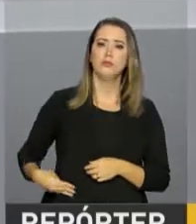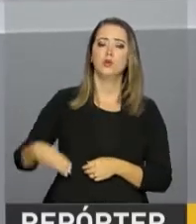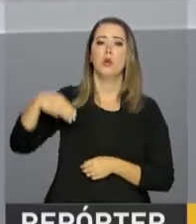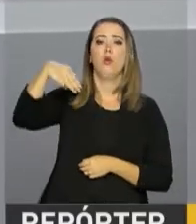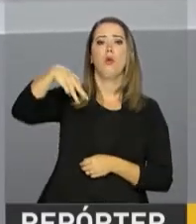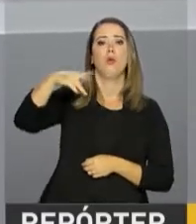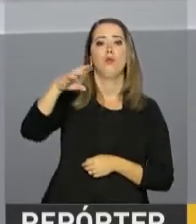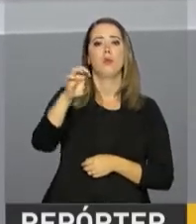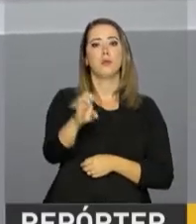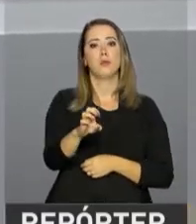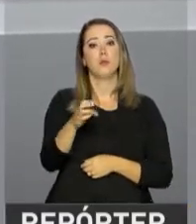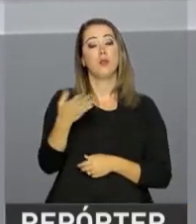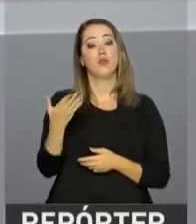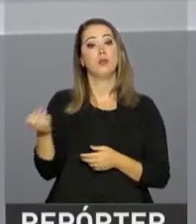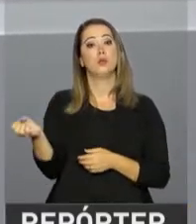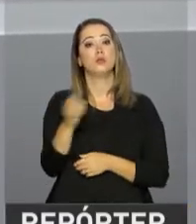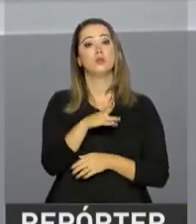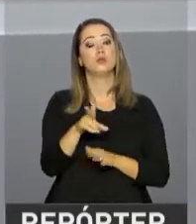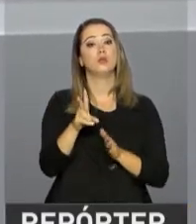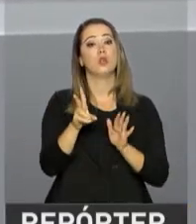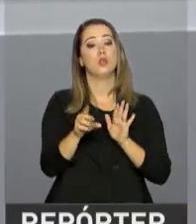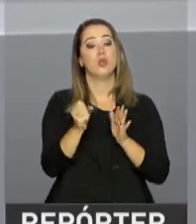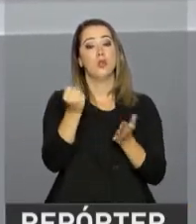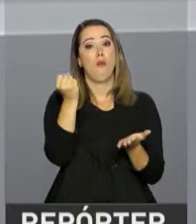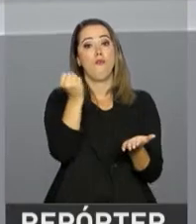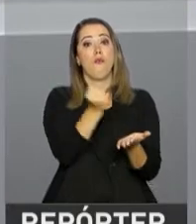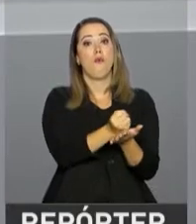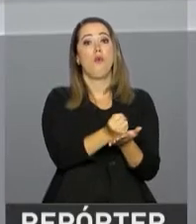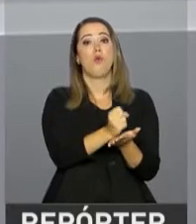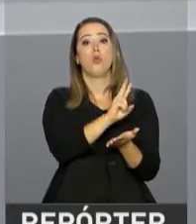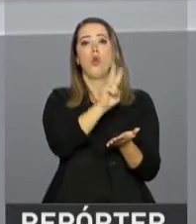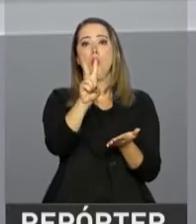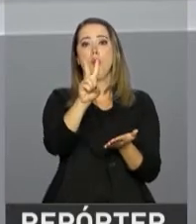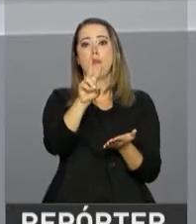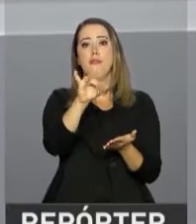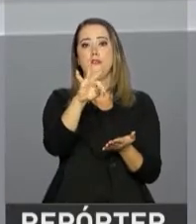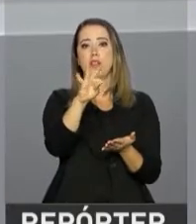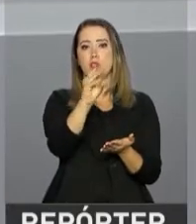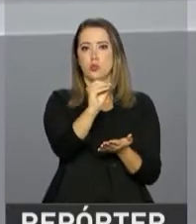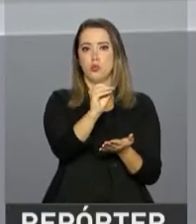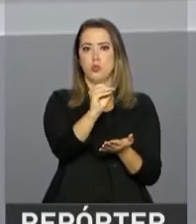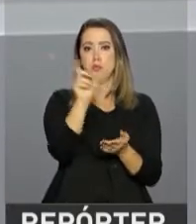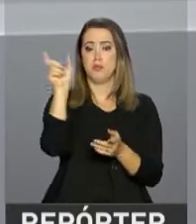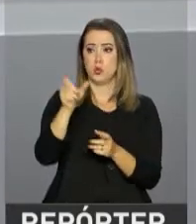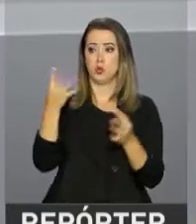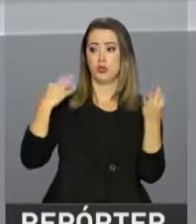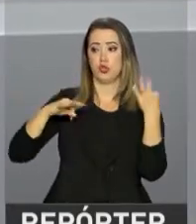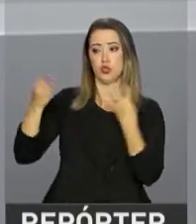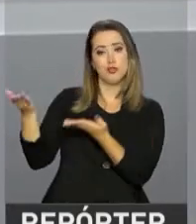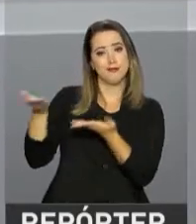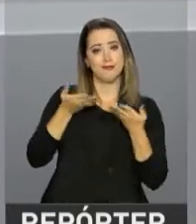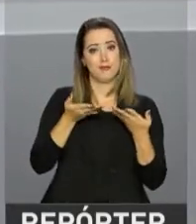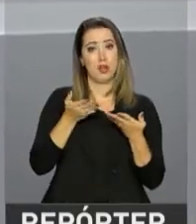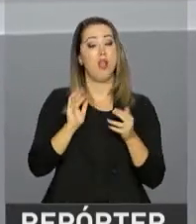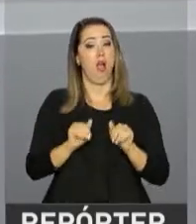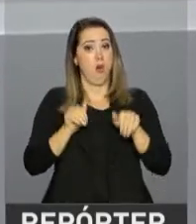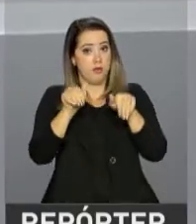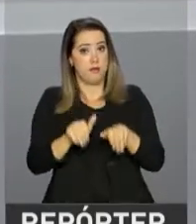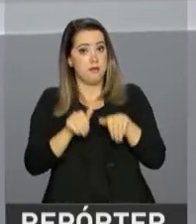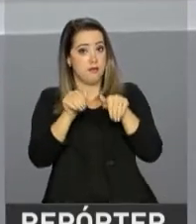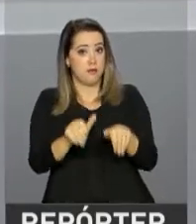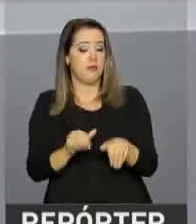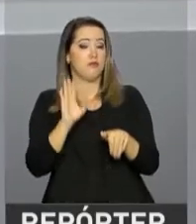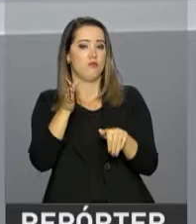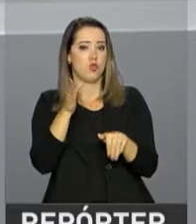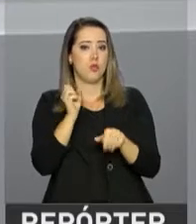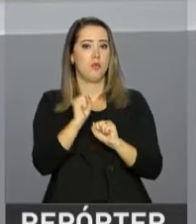das Relações Exteriores está implantando o visto eletrônico para visitantes estrangeiros. Os australianos, desde novembro, já podem usar